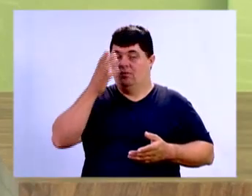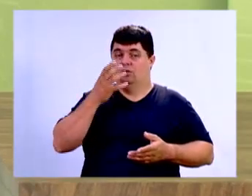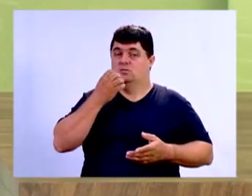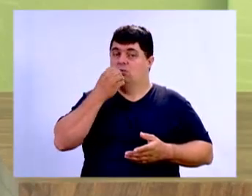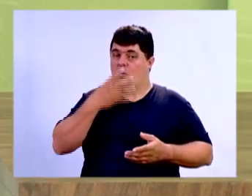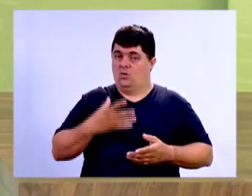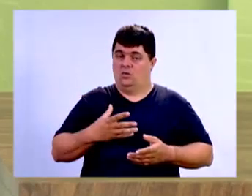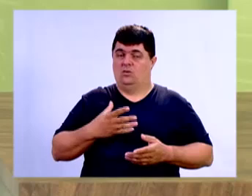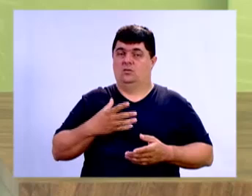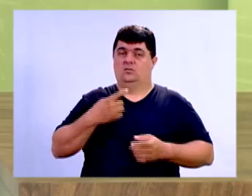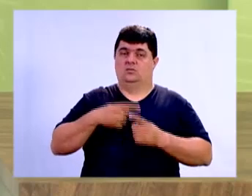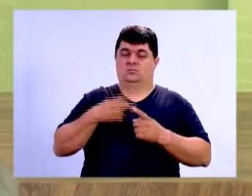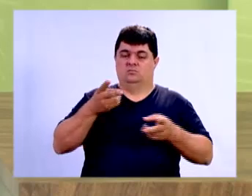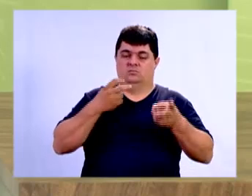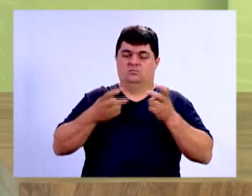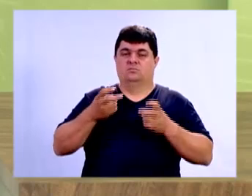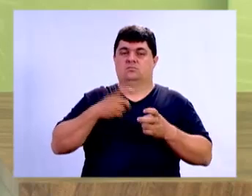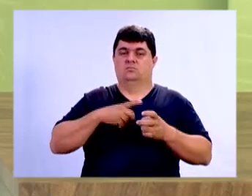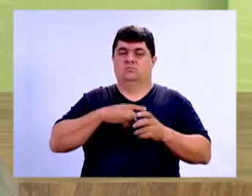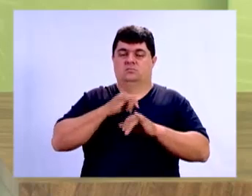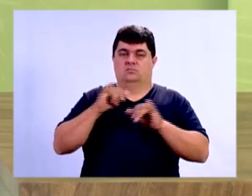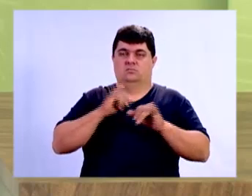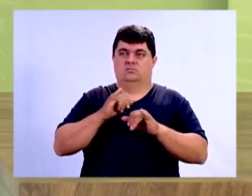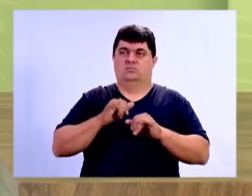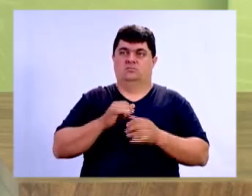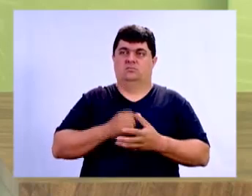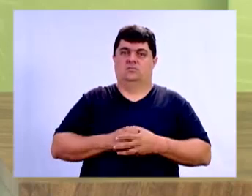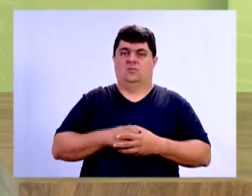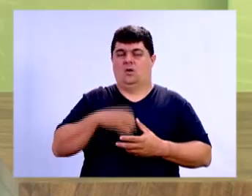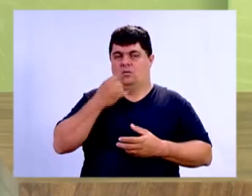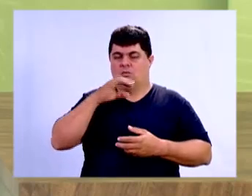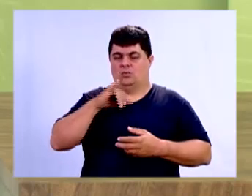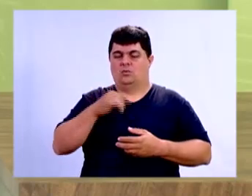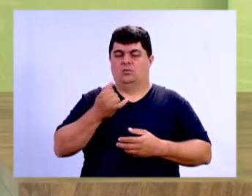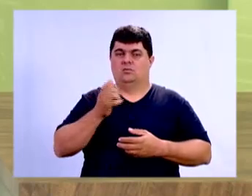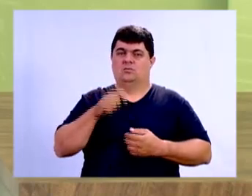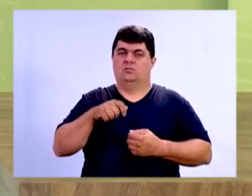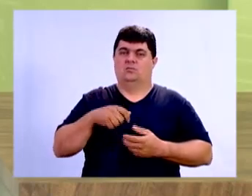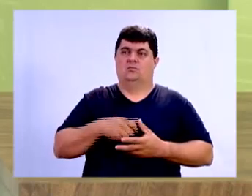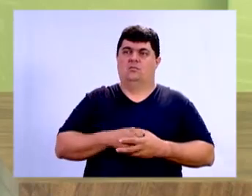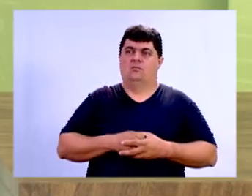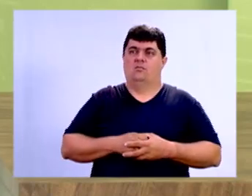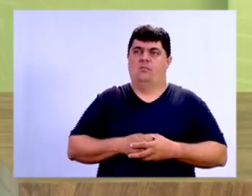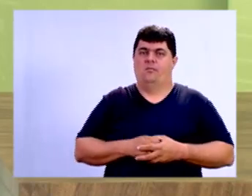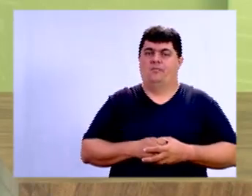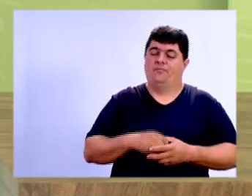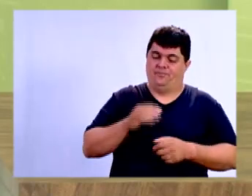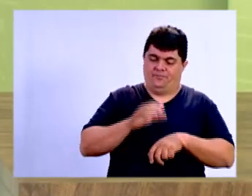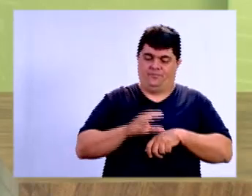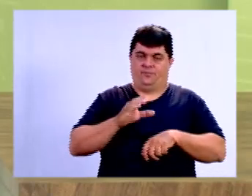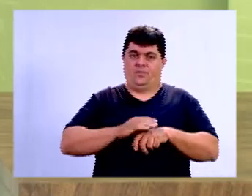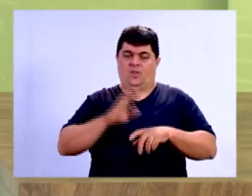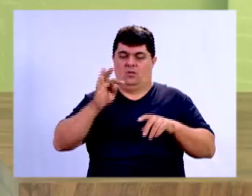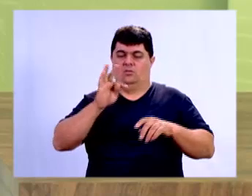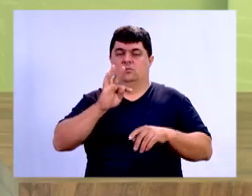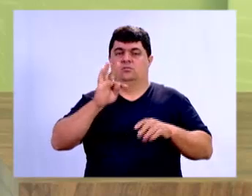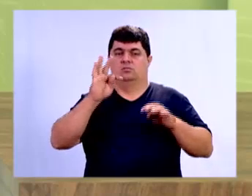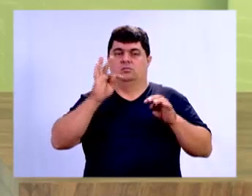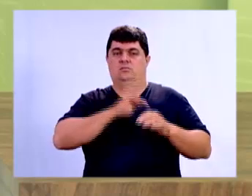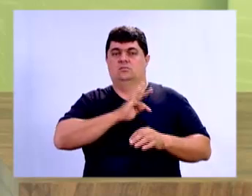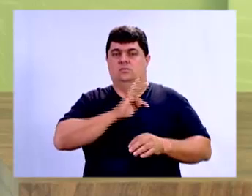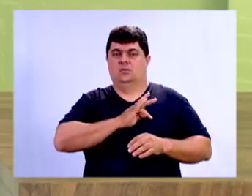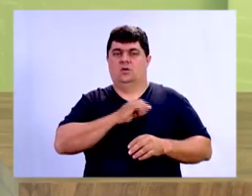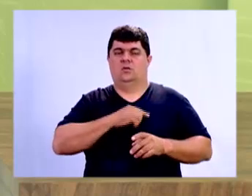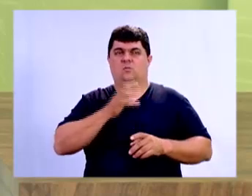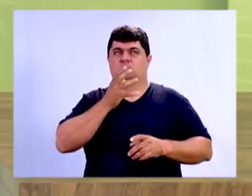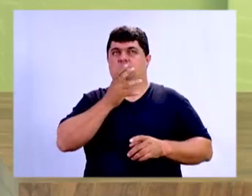grande para obter informação. Então, é bom aproveitar isso, porque e um curso também técnico. Eu passei muito